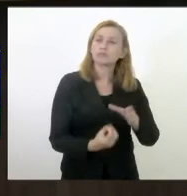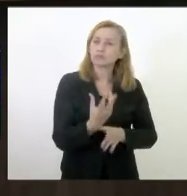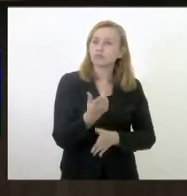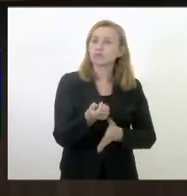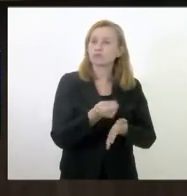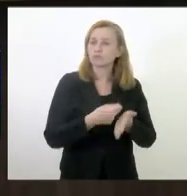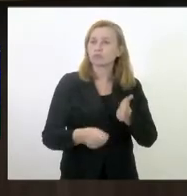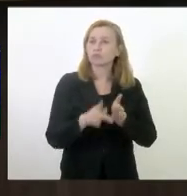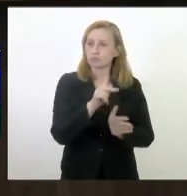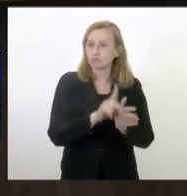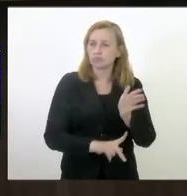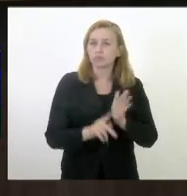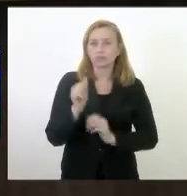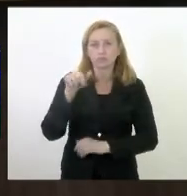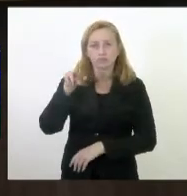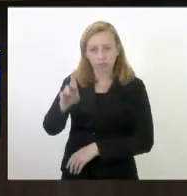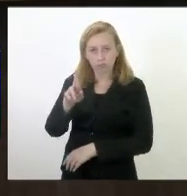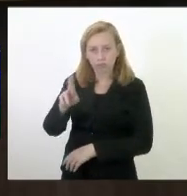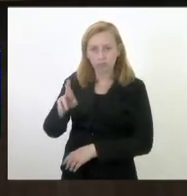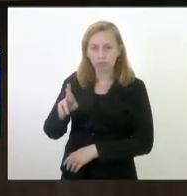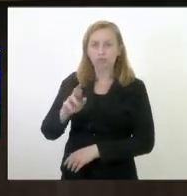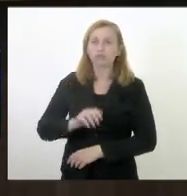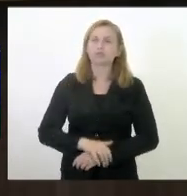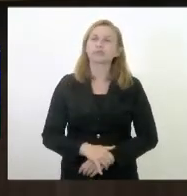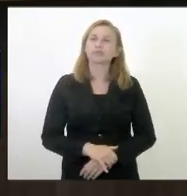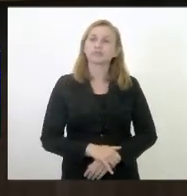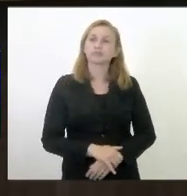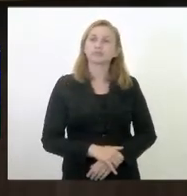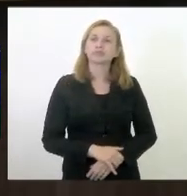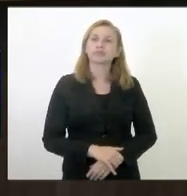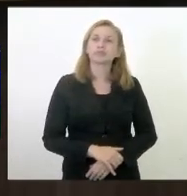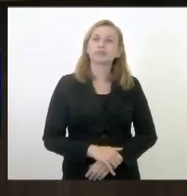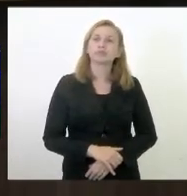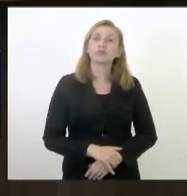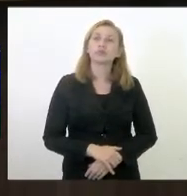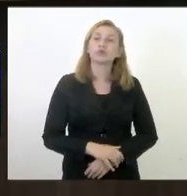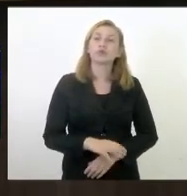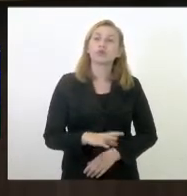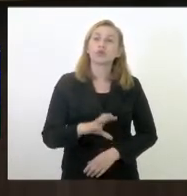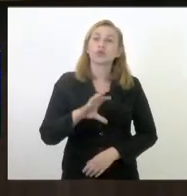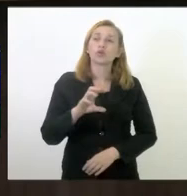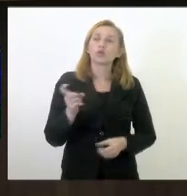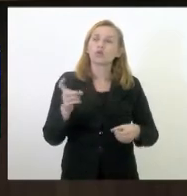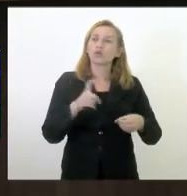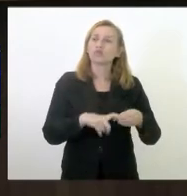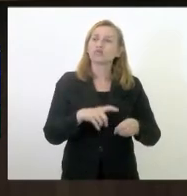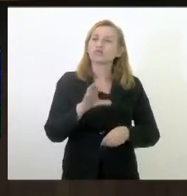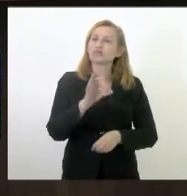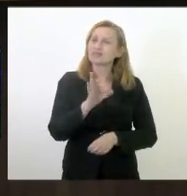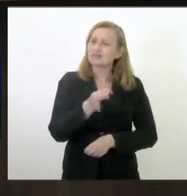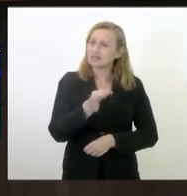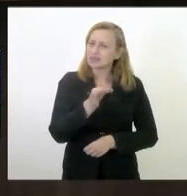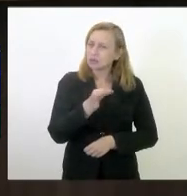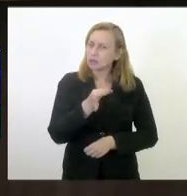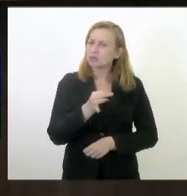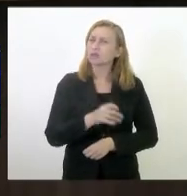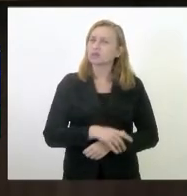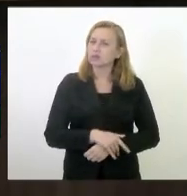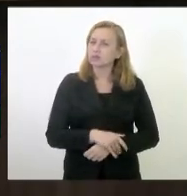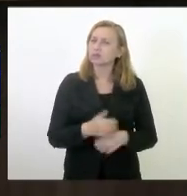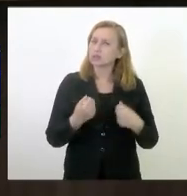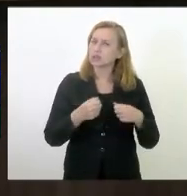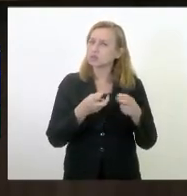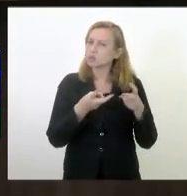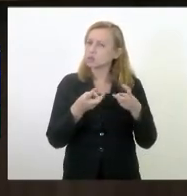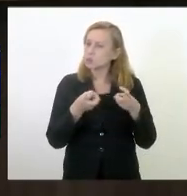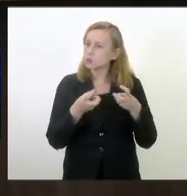Rosenberg, fazer uma adequação no que se refere ao convênio que, de fato, deve ser